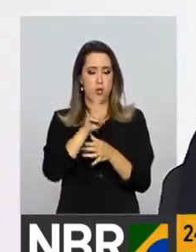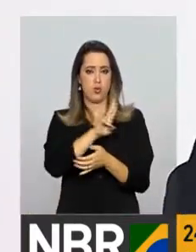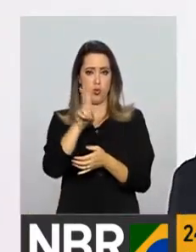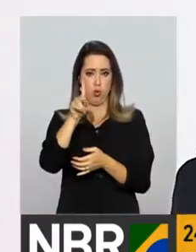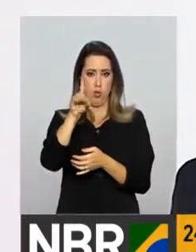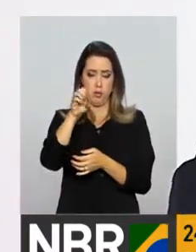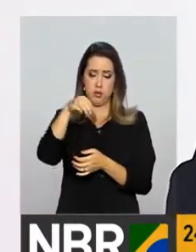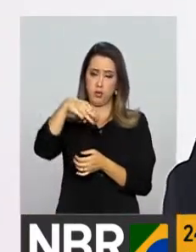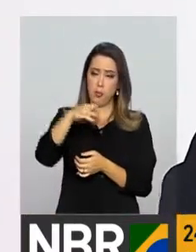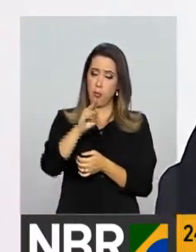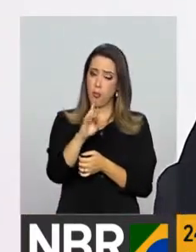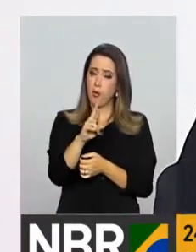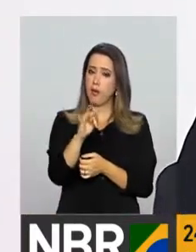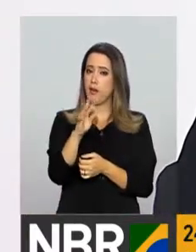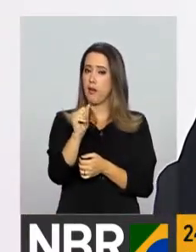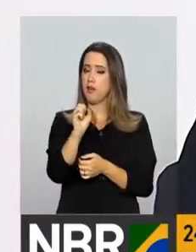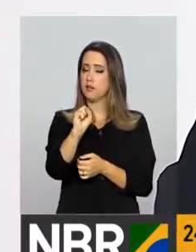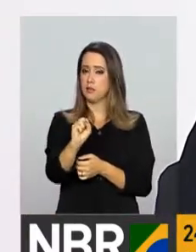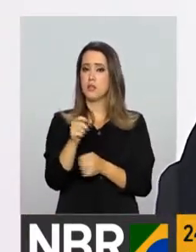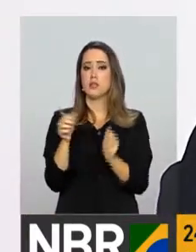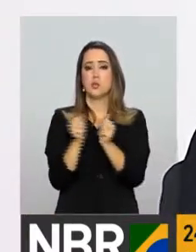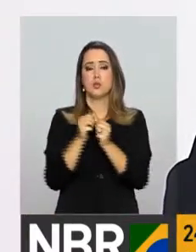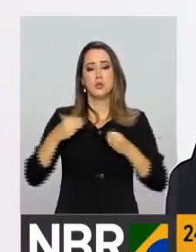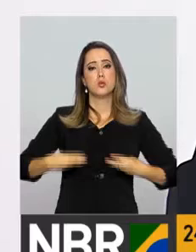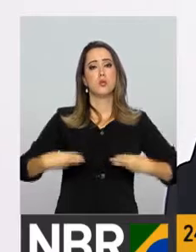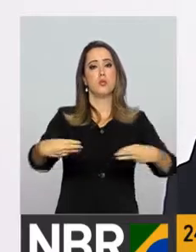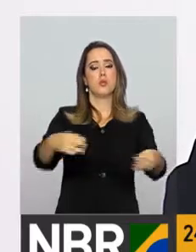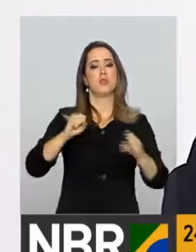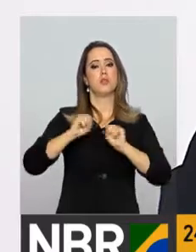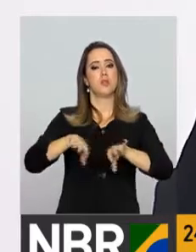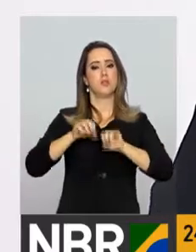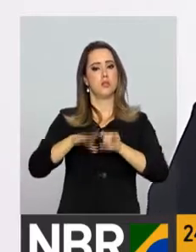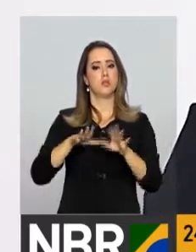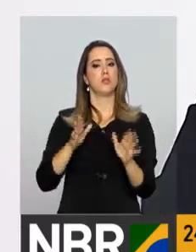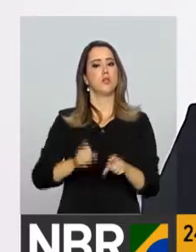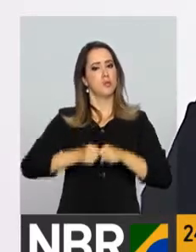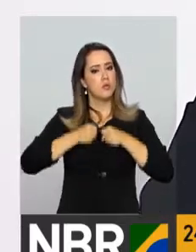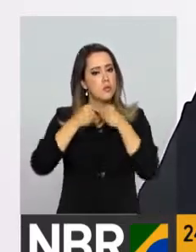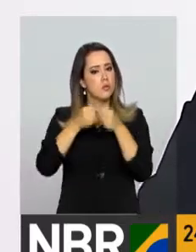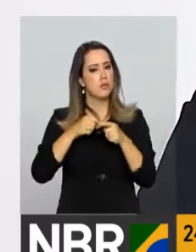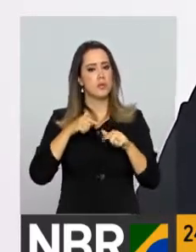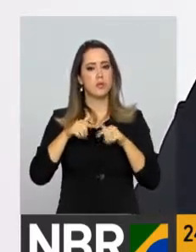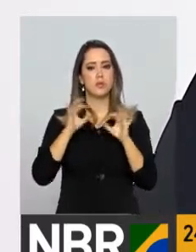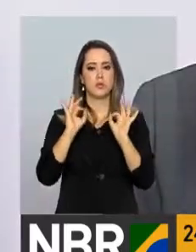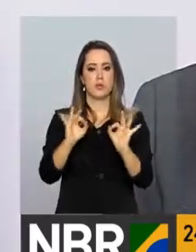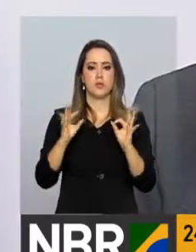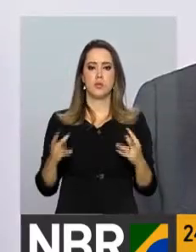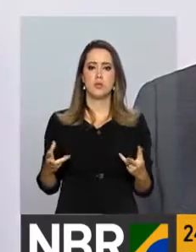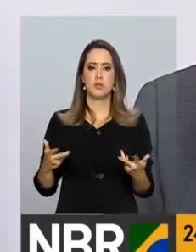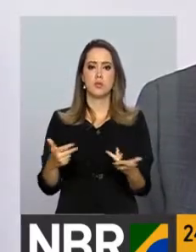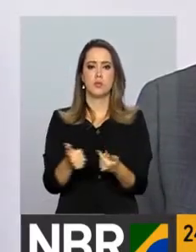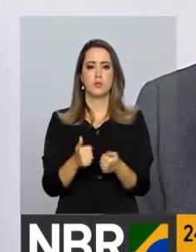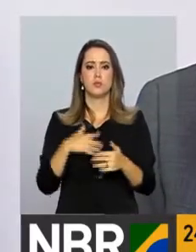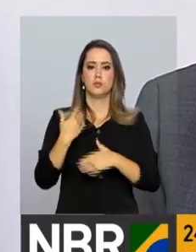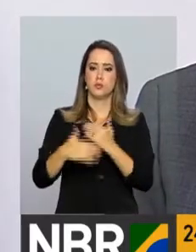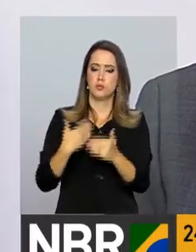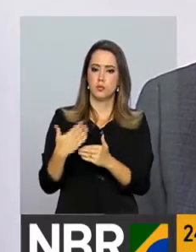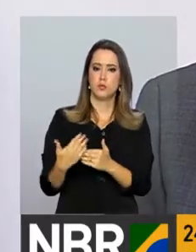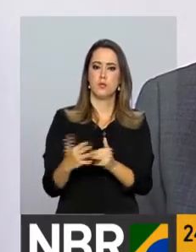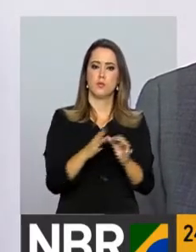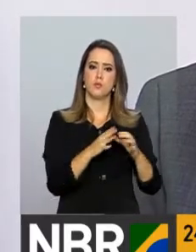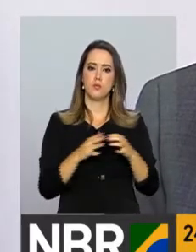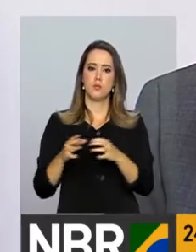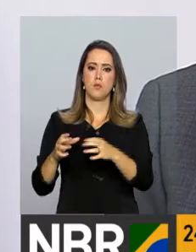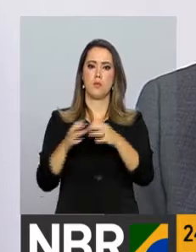orgulho que o ministério da educação vem exercendo é com muita competência a sua funções avançando em áreas